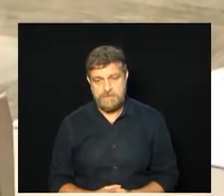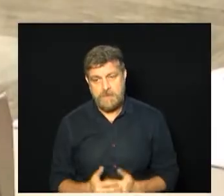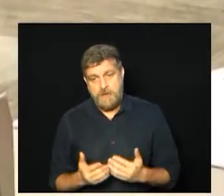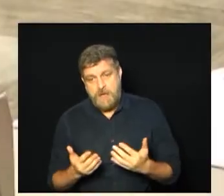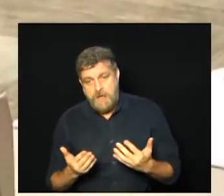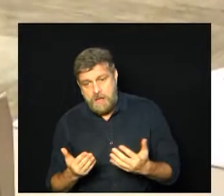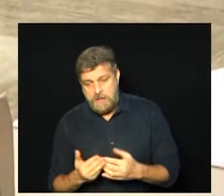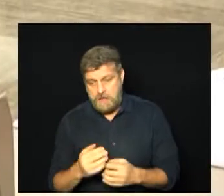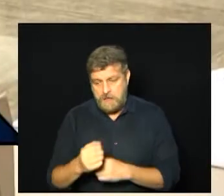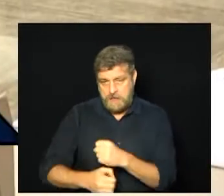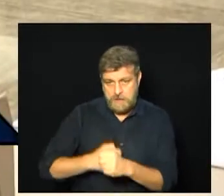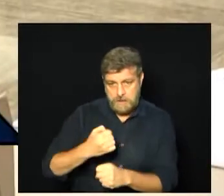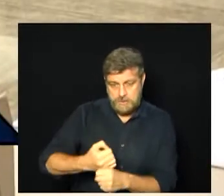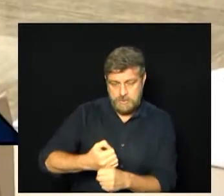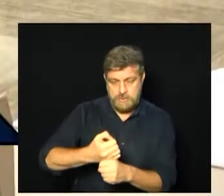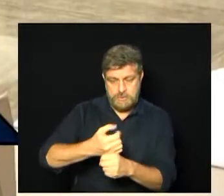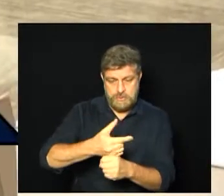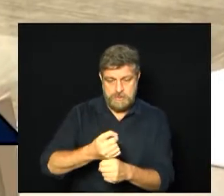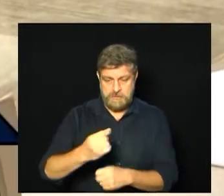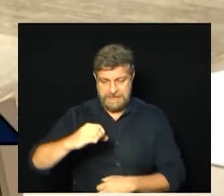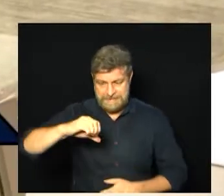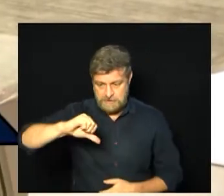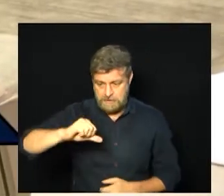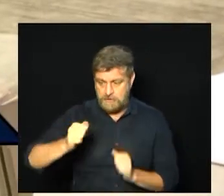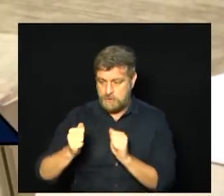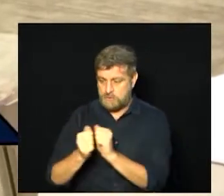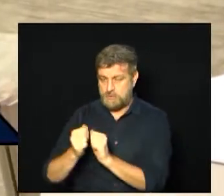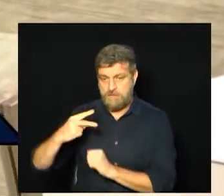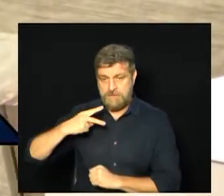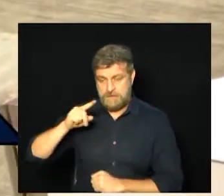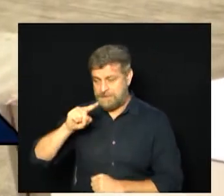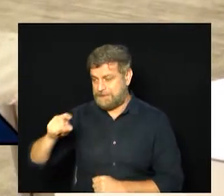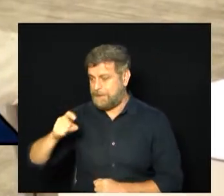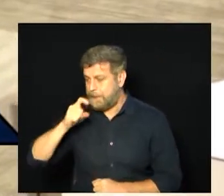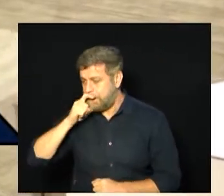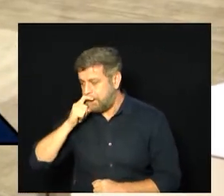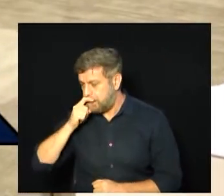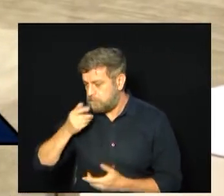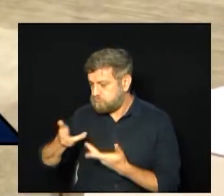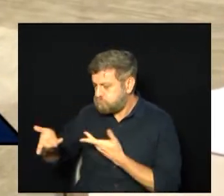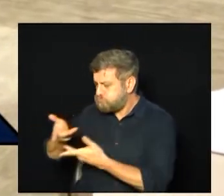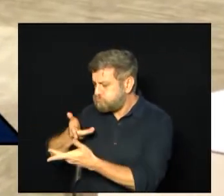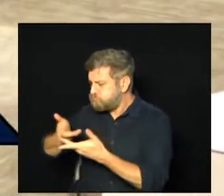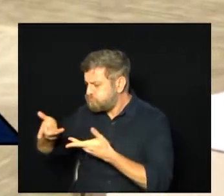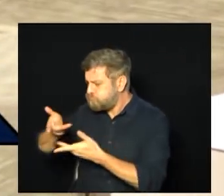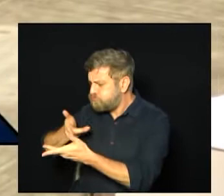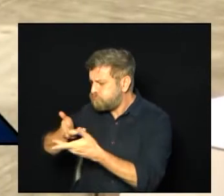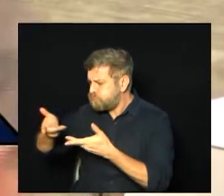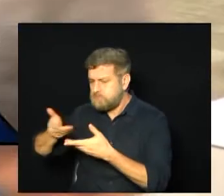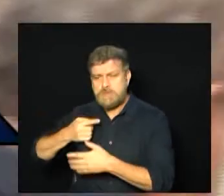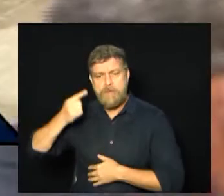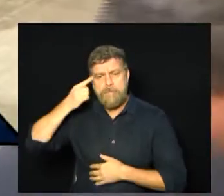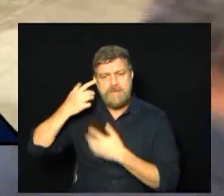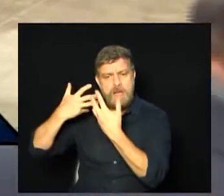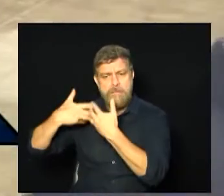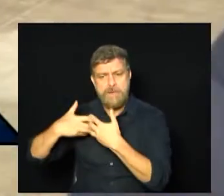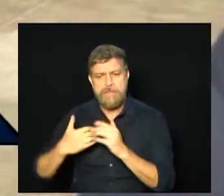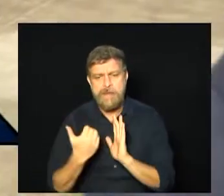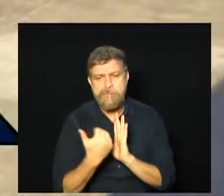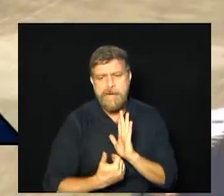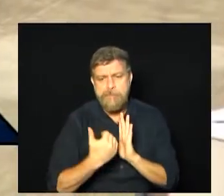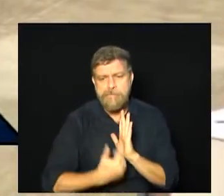Em 2019, juntamente com o vereador Zé Carlos, nós começamos a discutir sobre a redução do